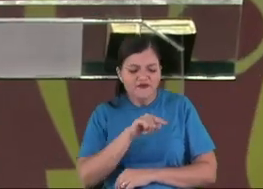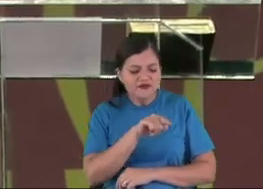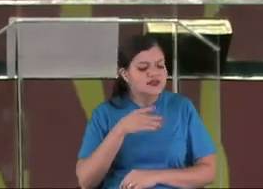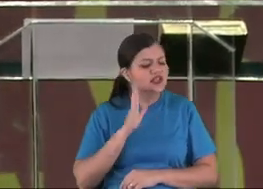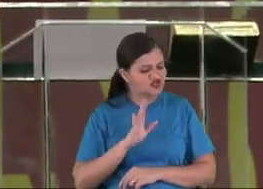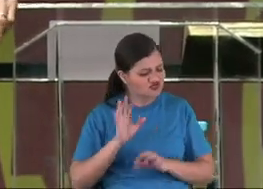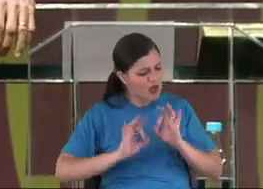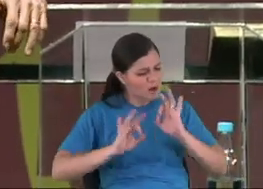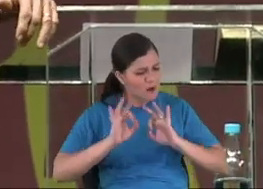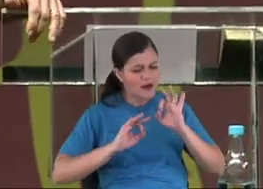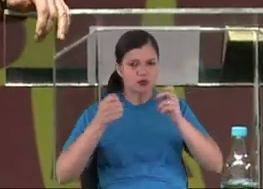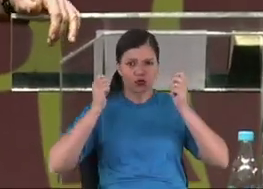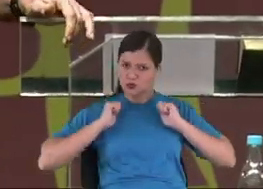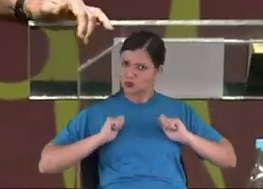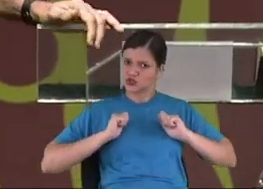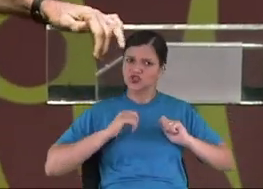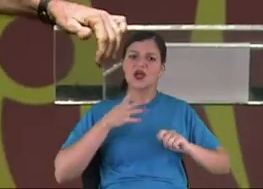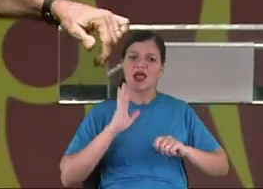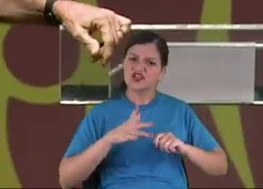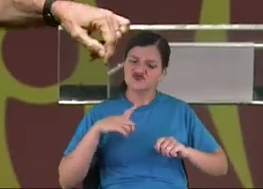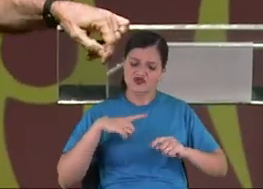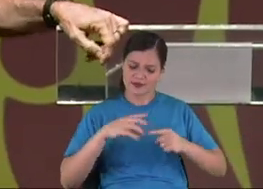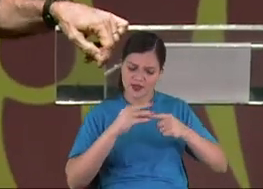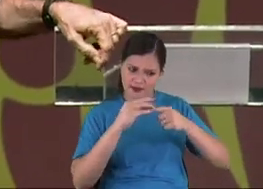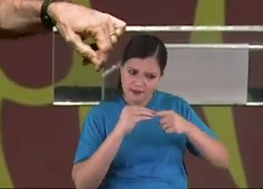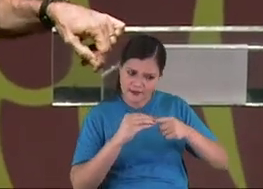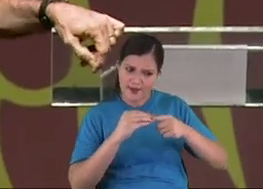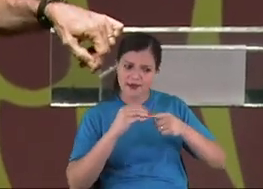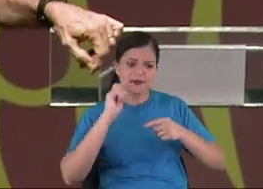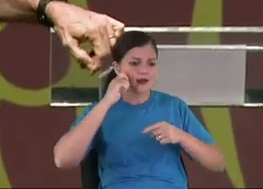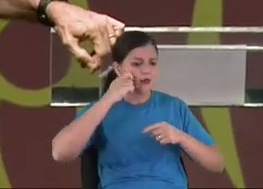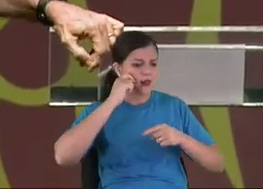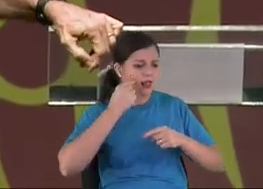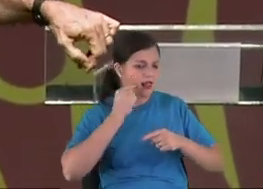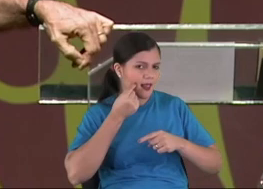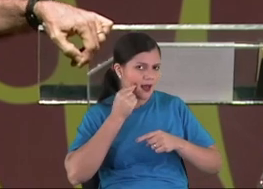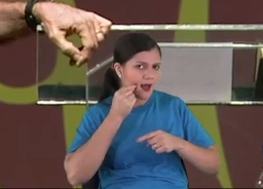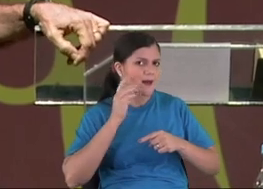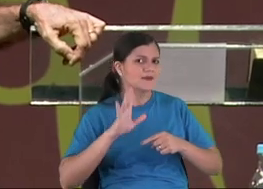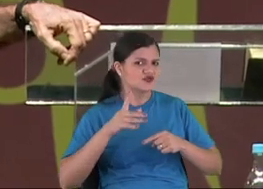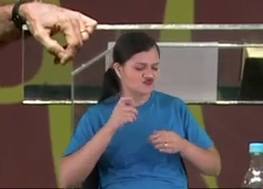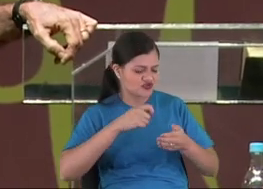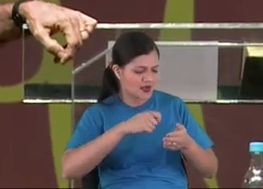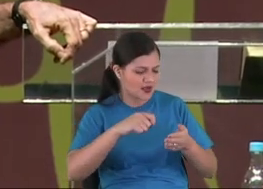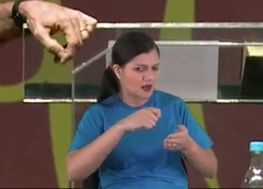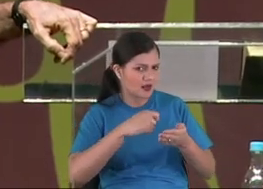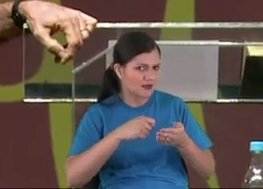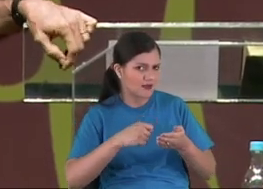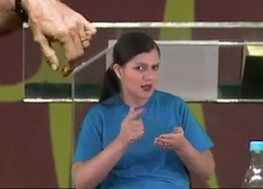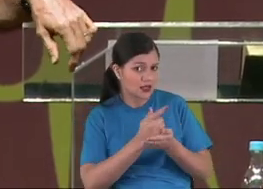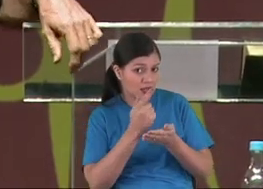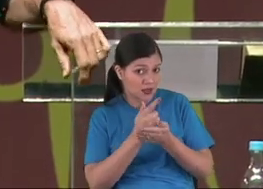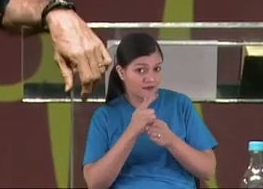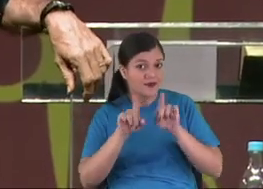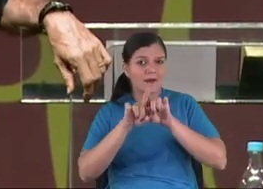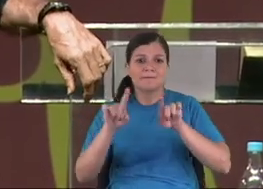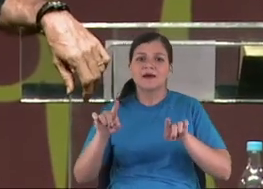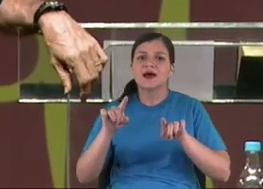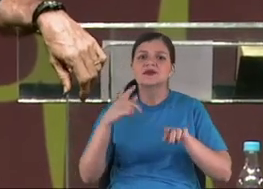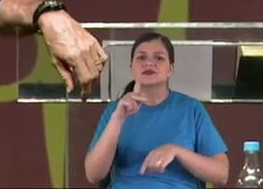o livro, já colocou a caneta, já colocou o lápis, já colocou o caderno. Mas quando ele